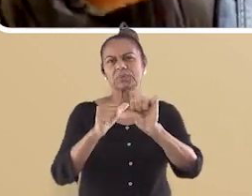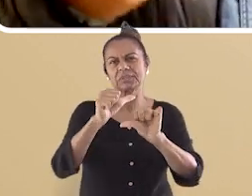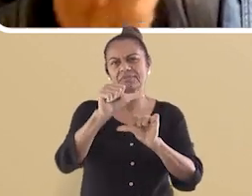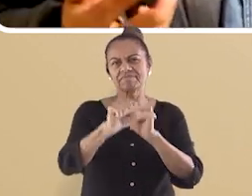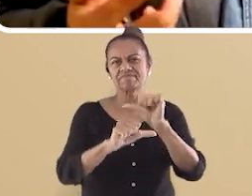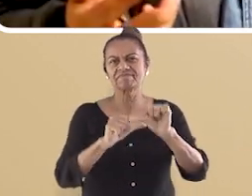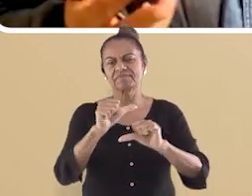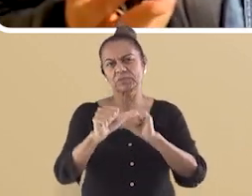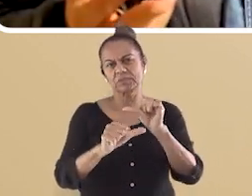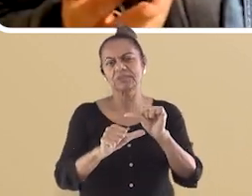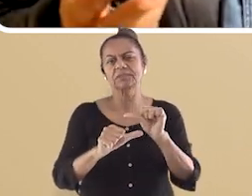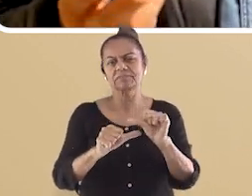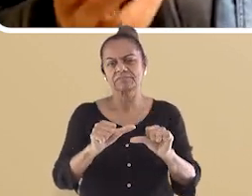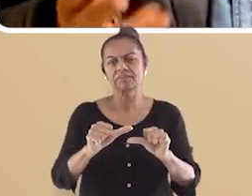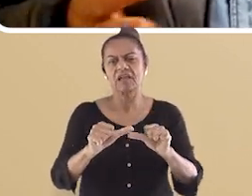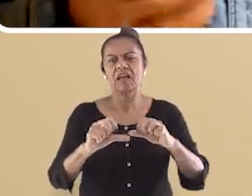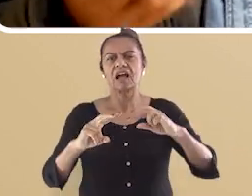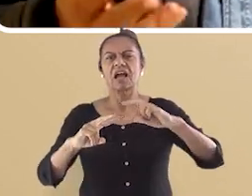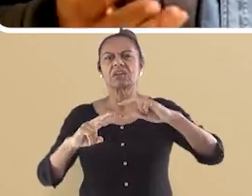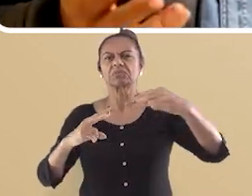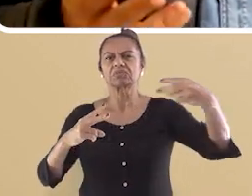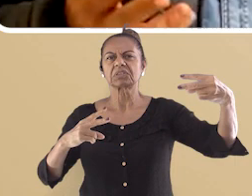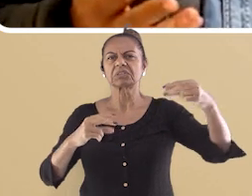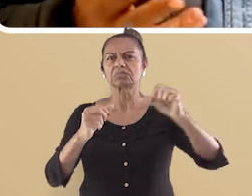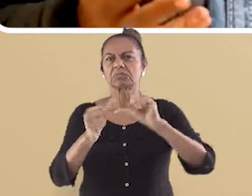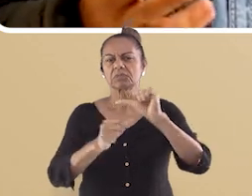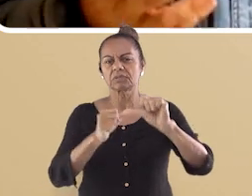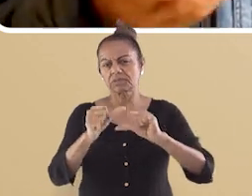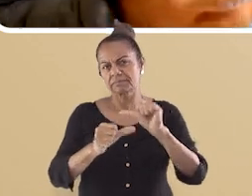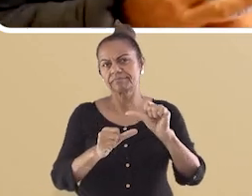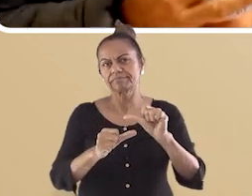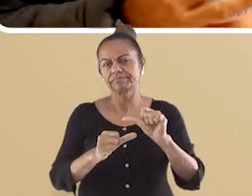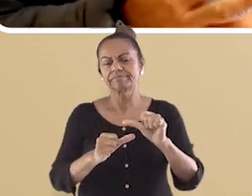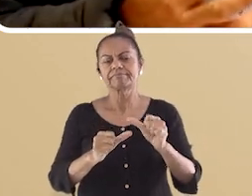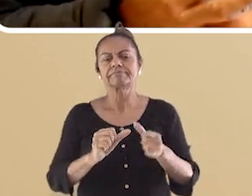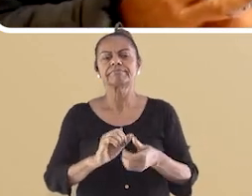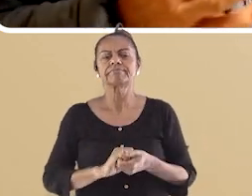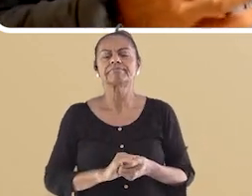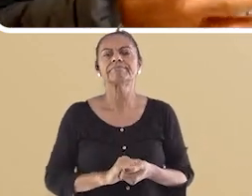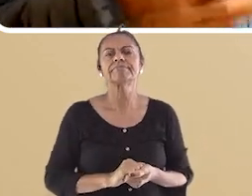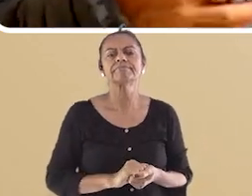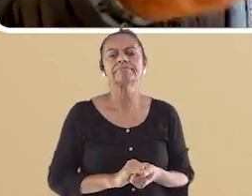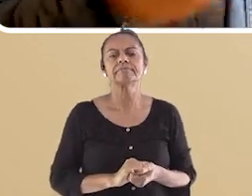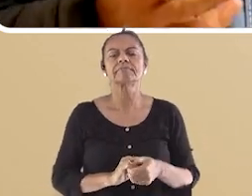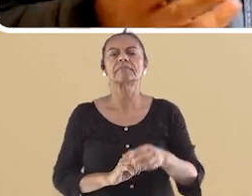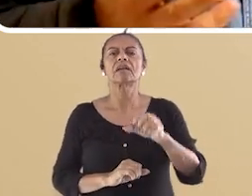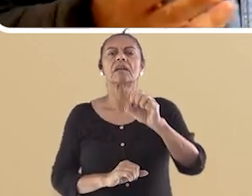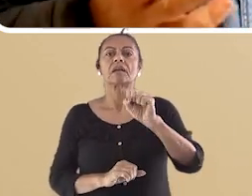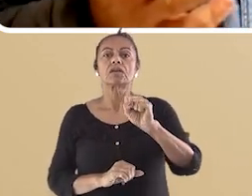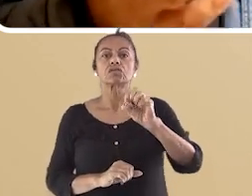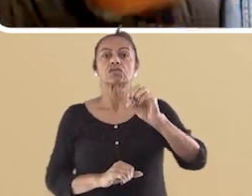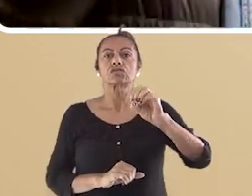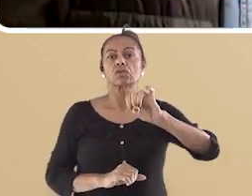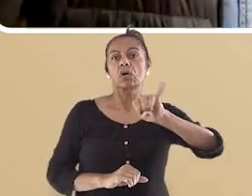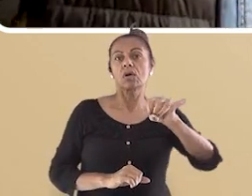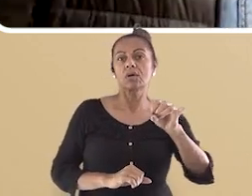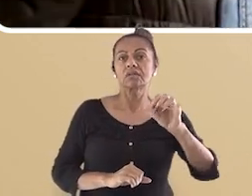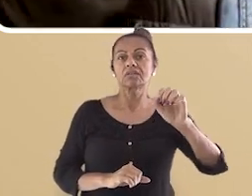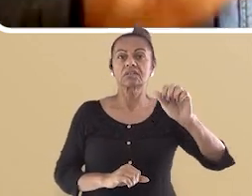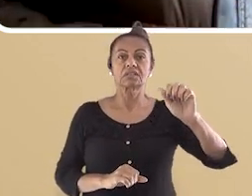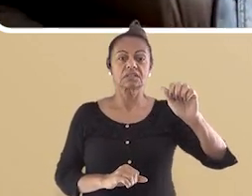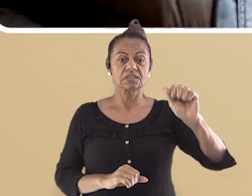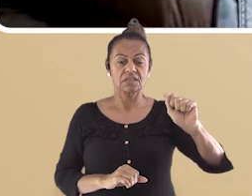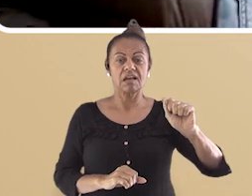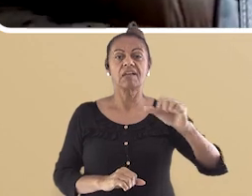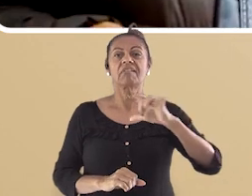acompanhado de um outro gene marcador gerou a primeira soja transgênica, a soja RR. A soja Roundup Red é a soja que toma um